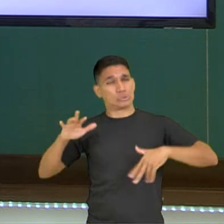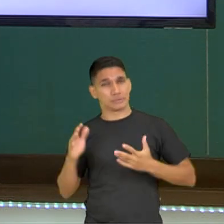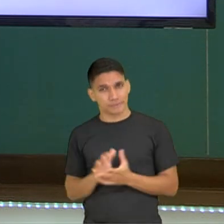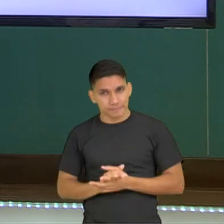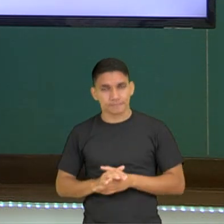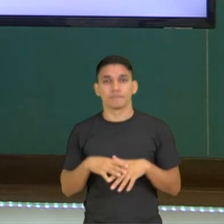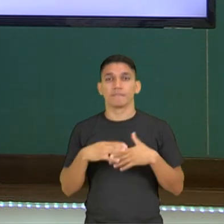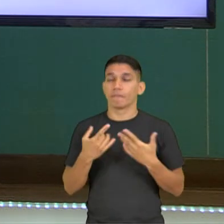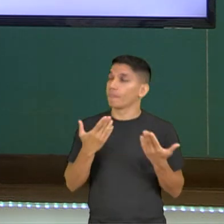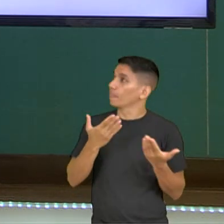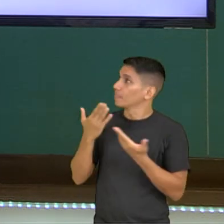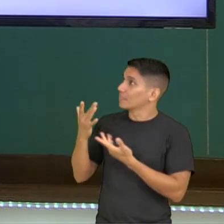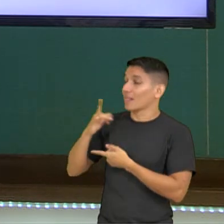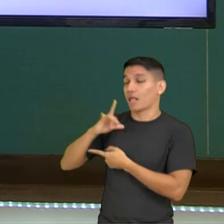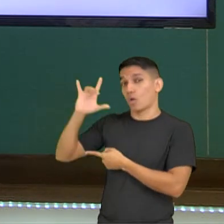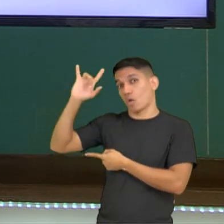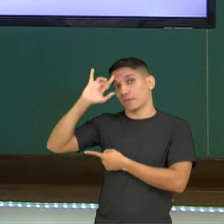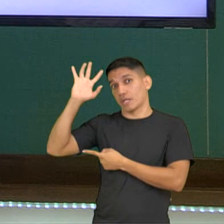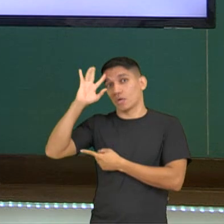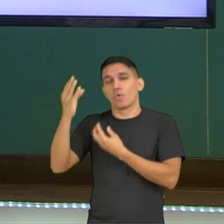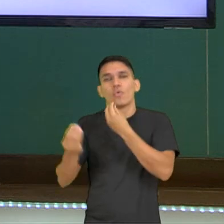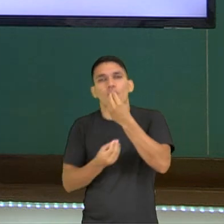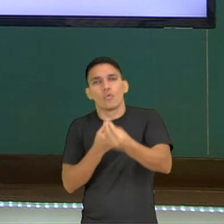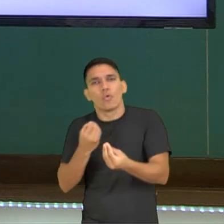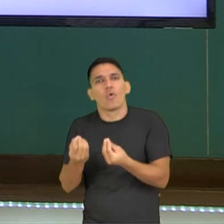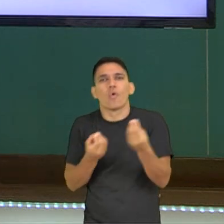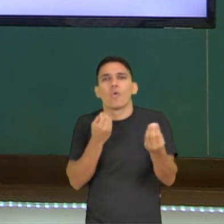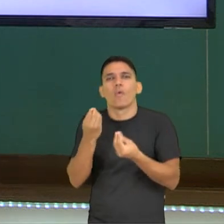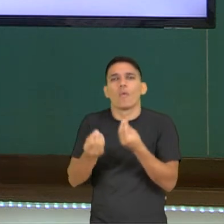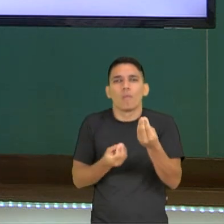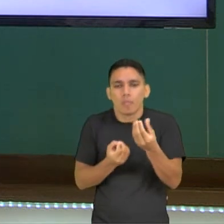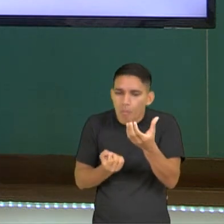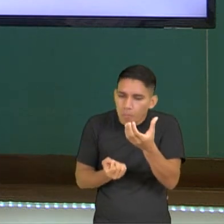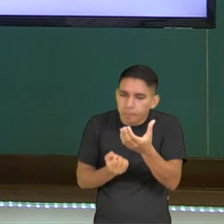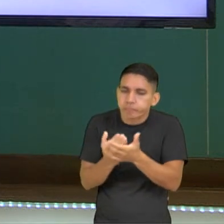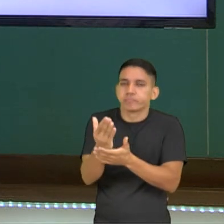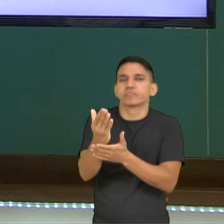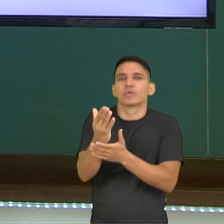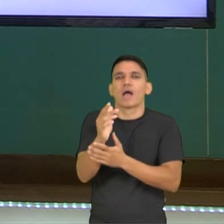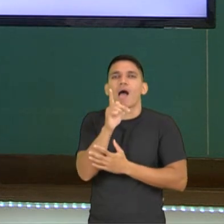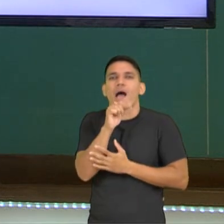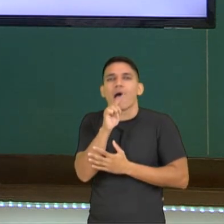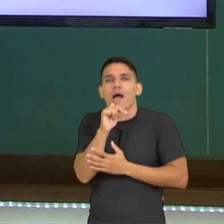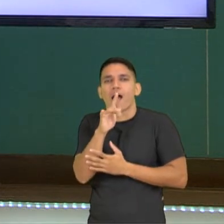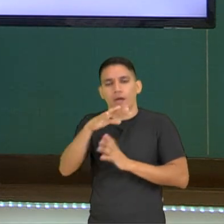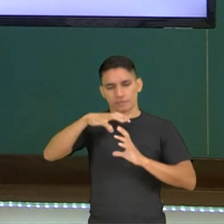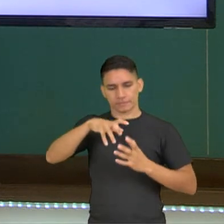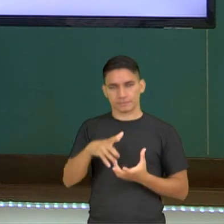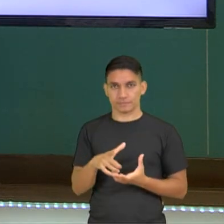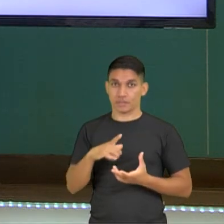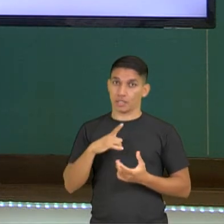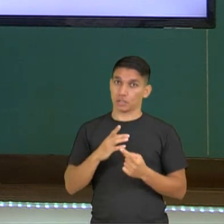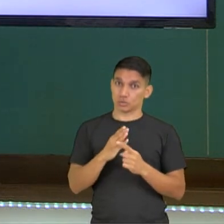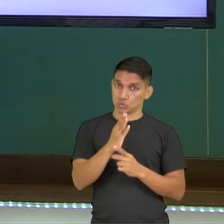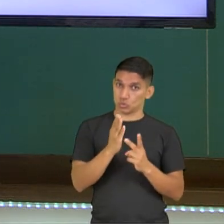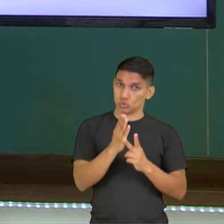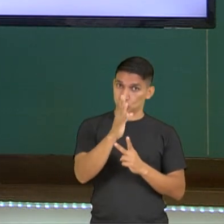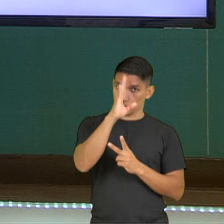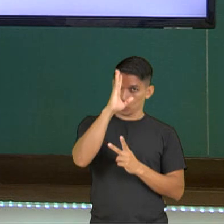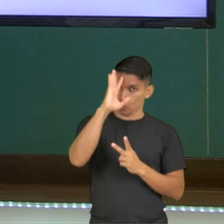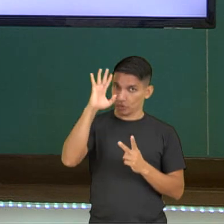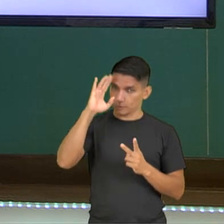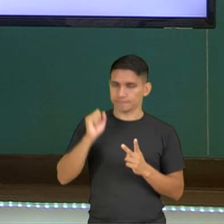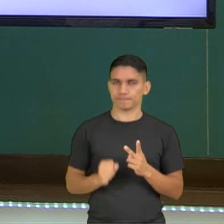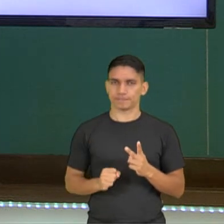E nós temos uma teoria para falar sobre a origem da água do nosso planeta. Nós temos duas. A primeira é